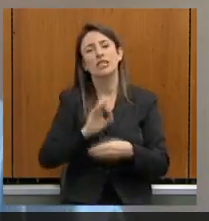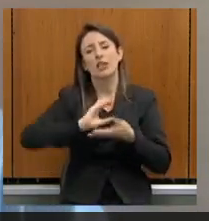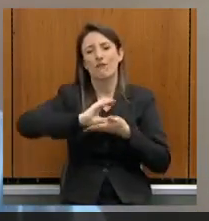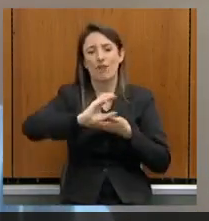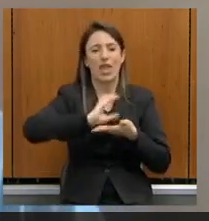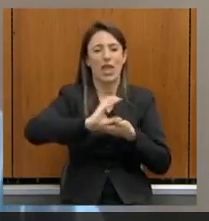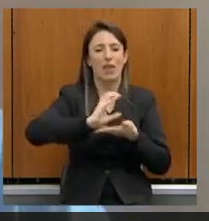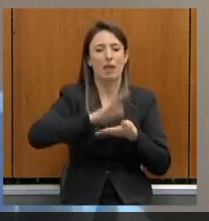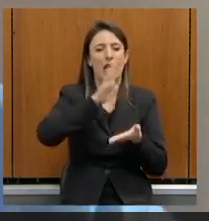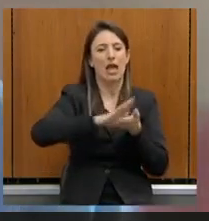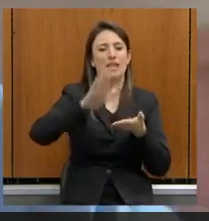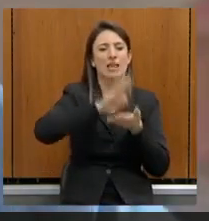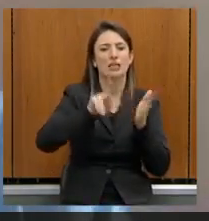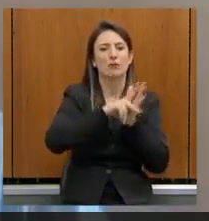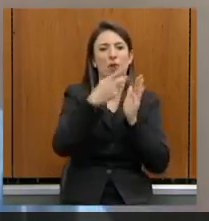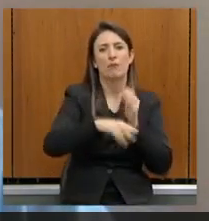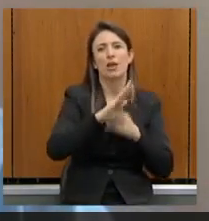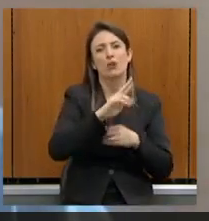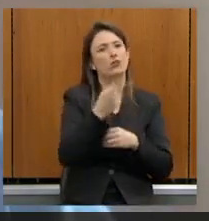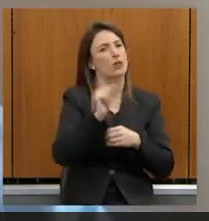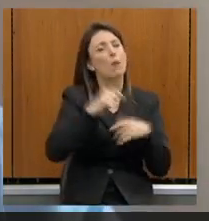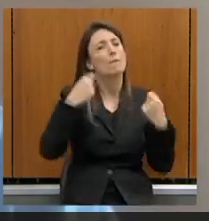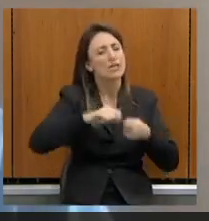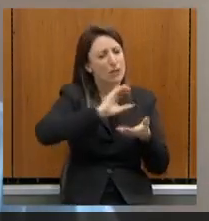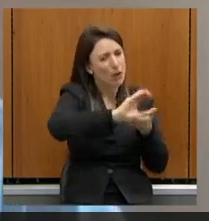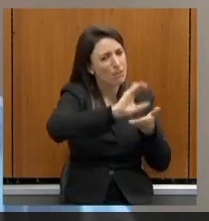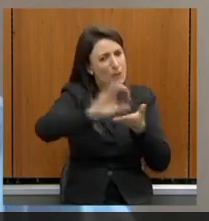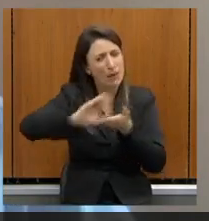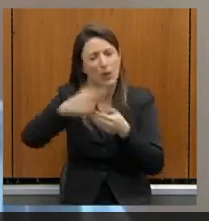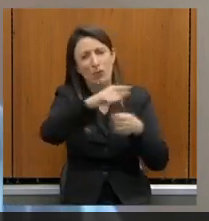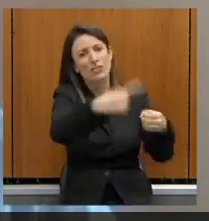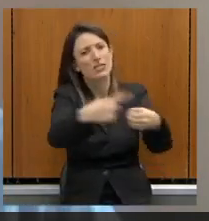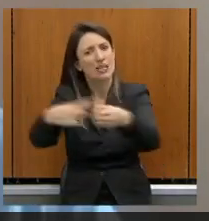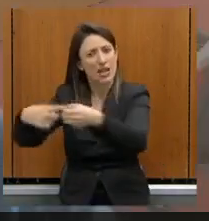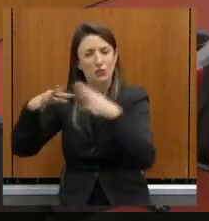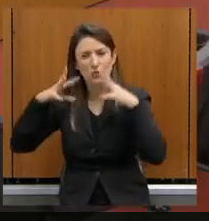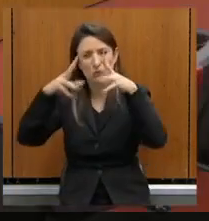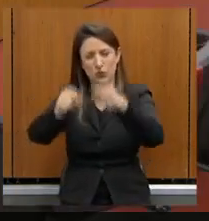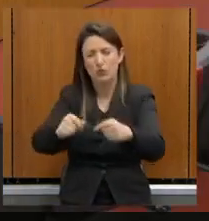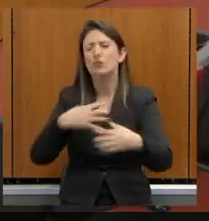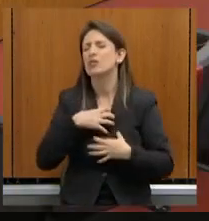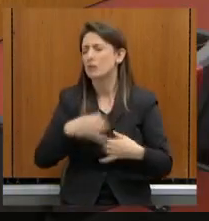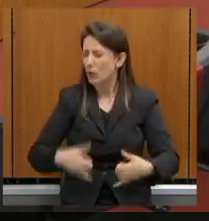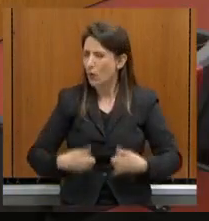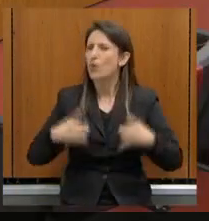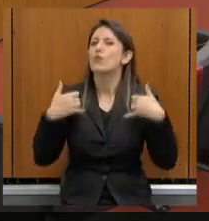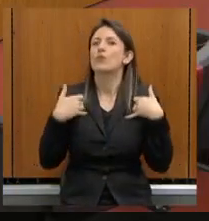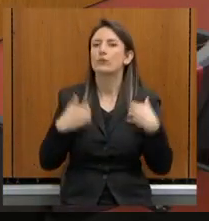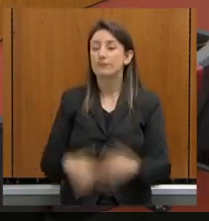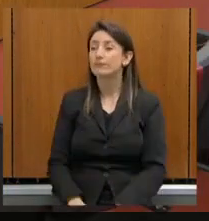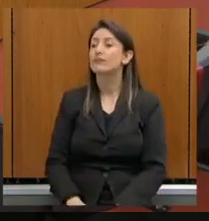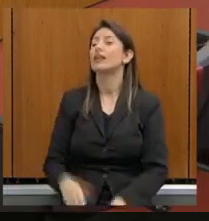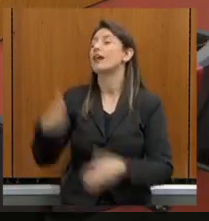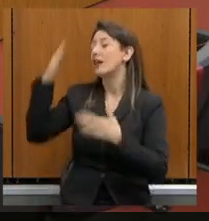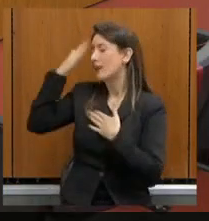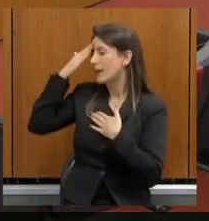interior e com muito orgulho. Muito obrigado, secretário. Agradecemos ao deputado Fernando Pacheco, quero aqui